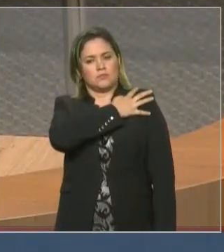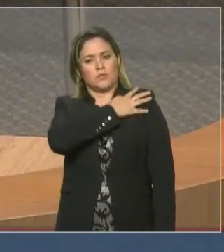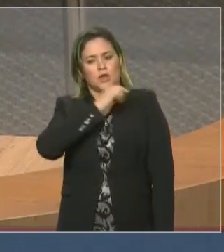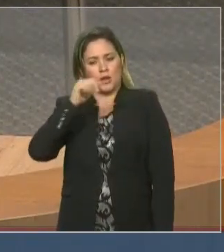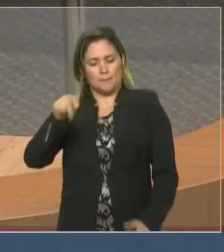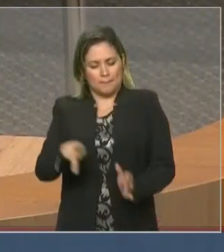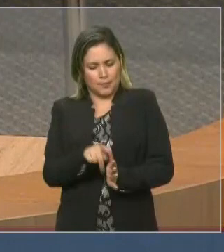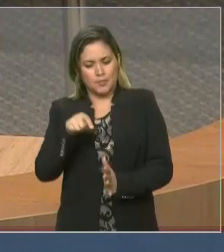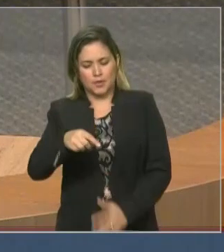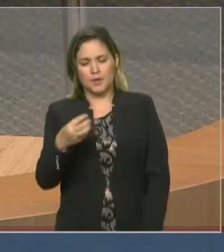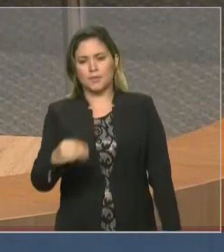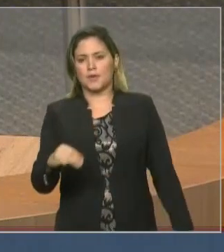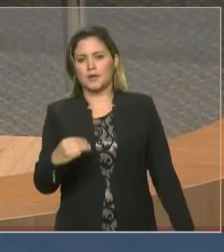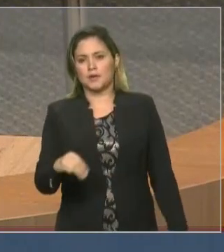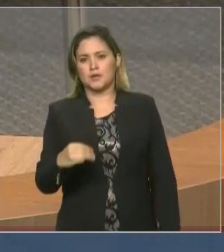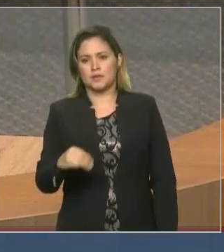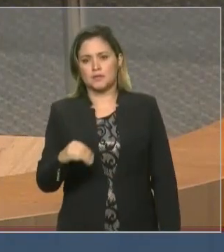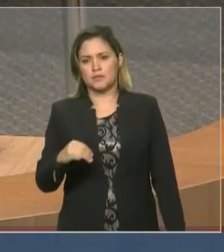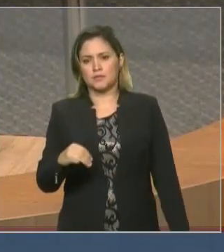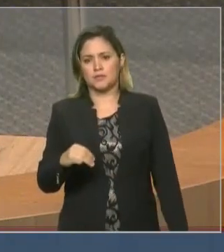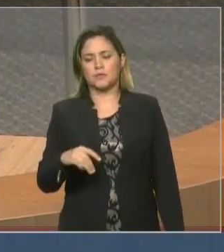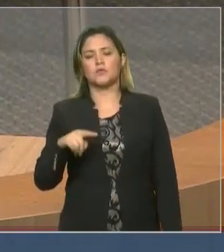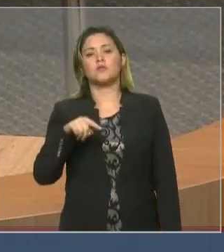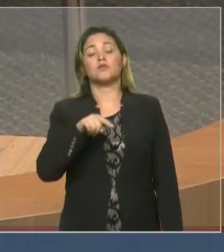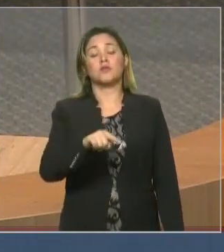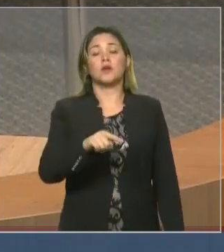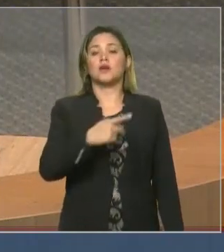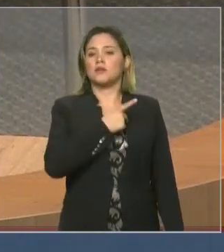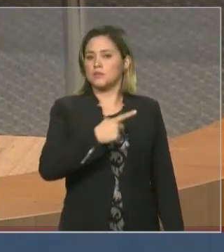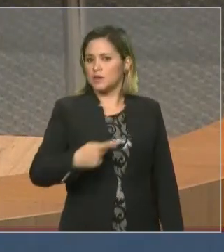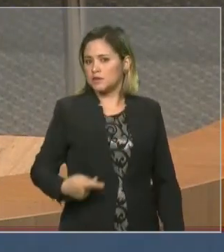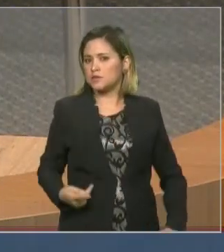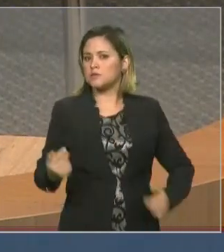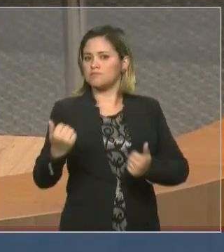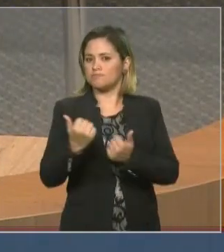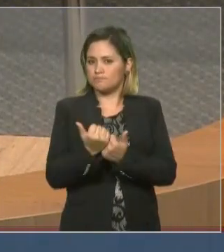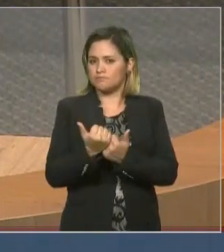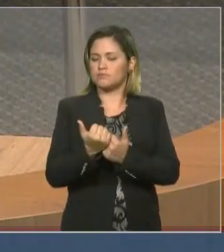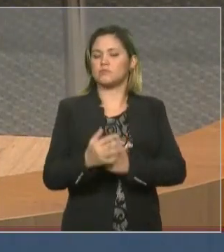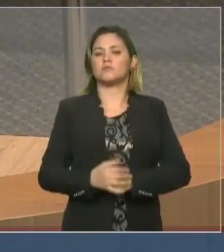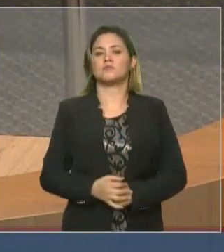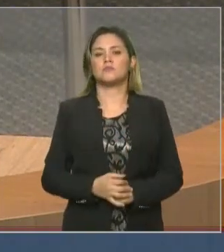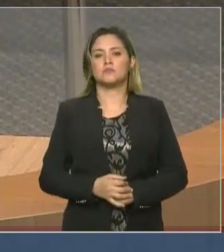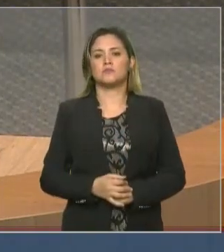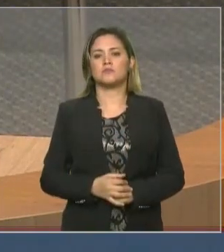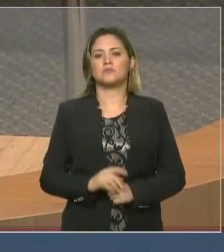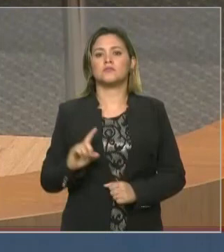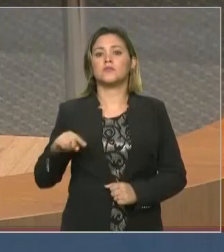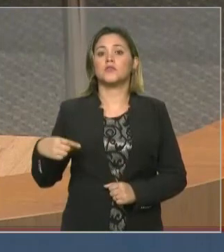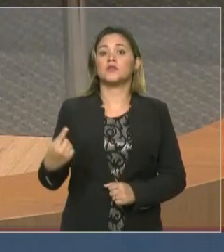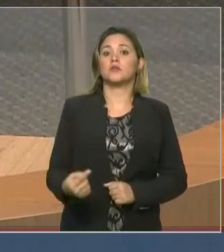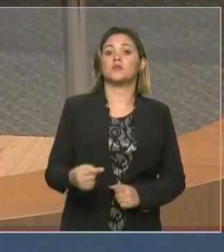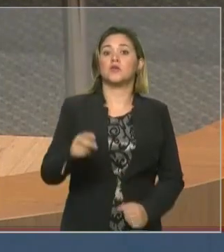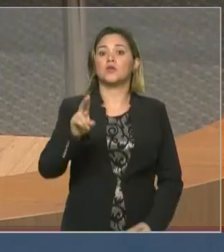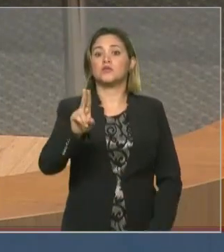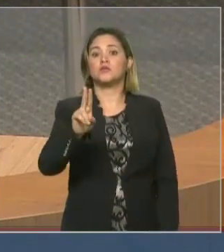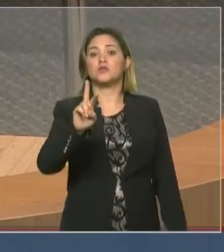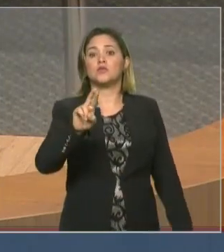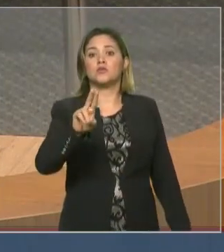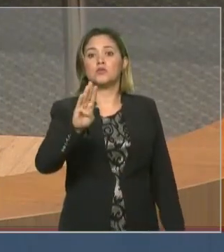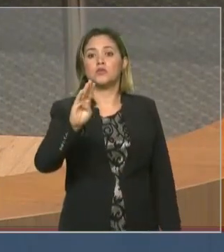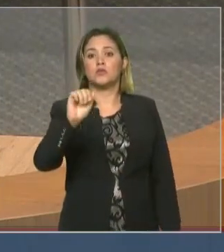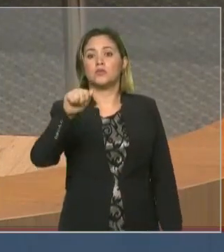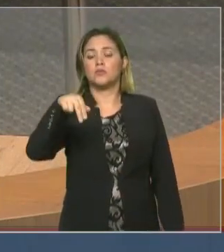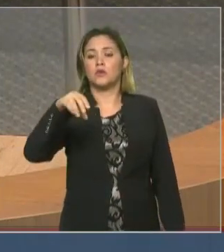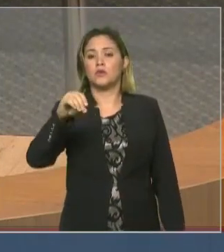parte da junta governativa. Depois foi o Urbano Santos, que, como vice-presidente